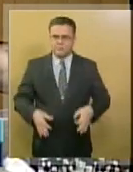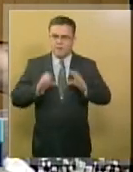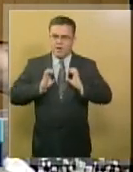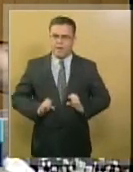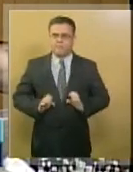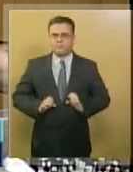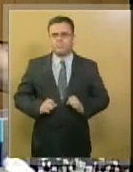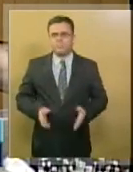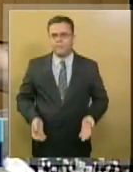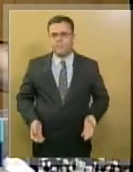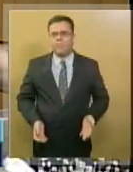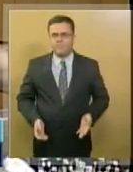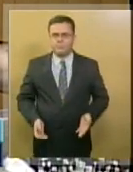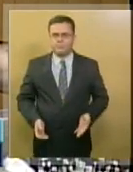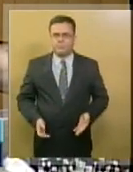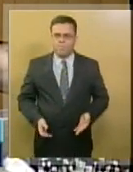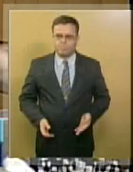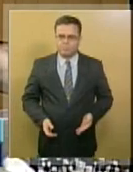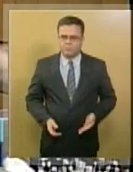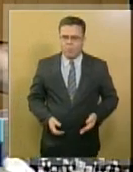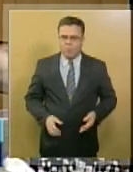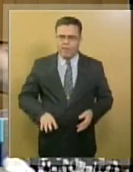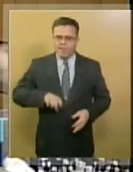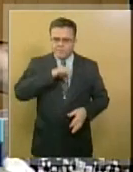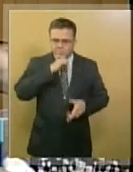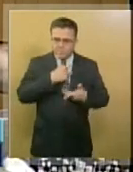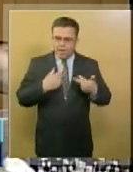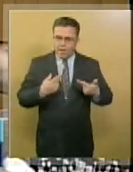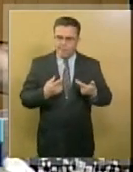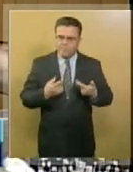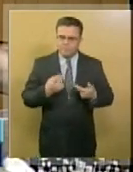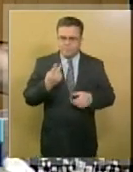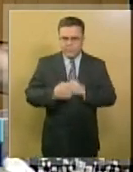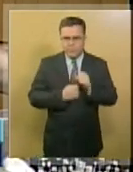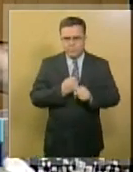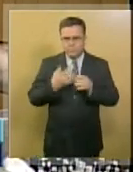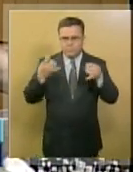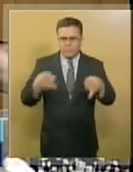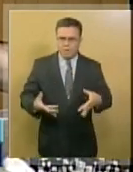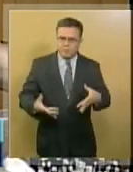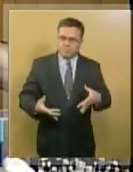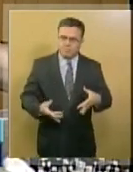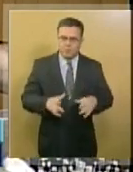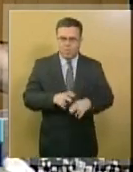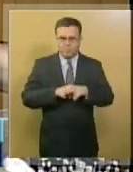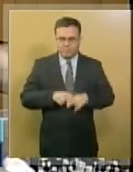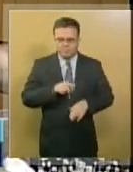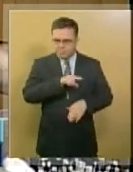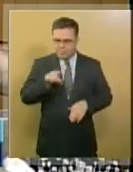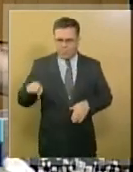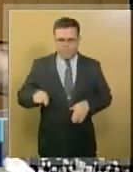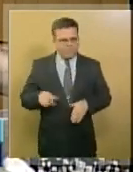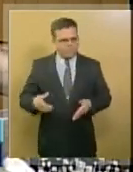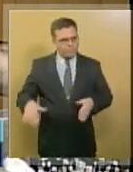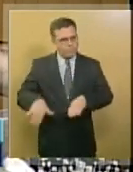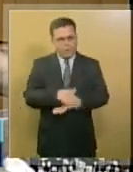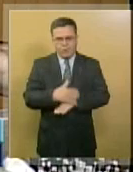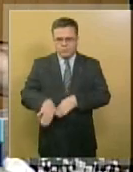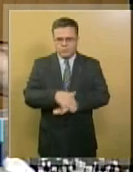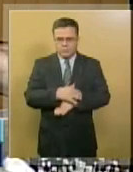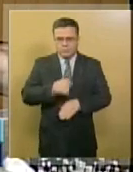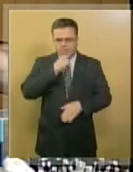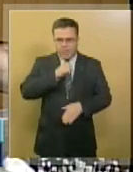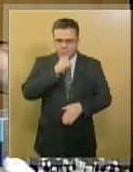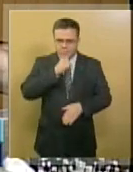corpos. Um animal abandonado em 2 anos, ele está morto. Então, todos esses animais que vocês veem na rua, que são